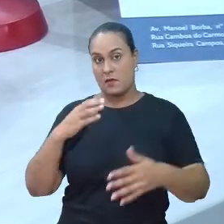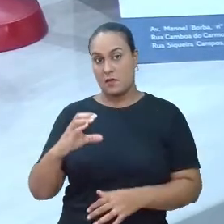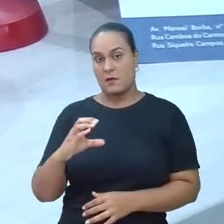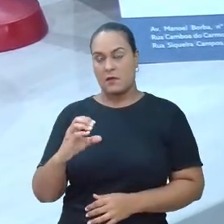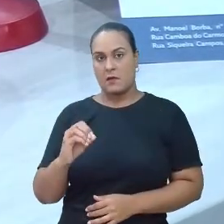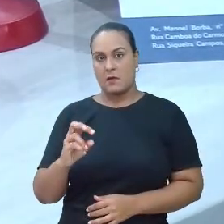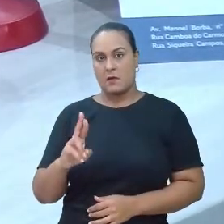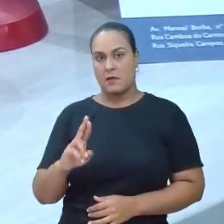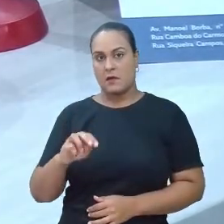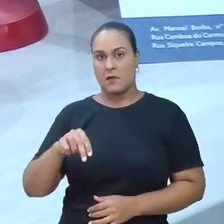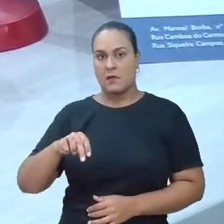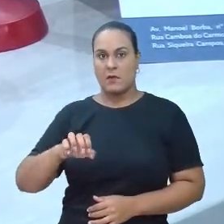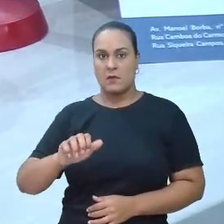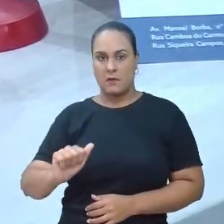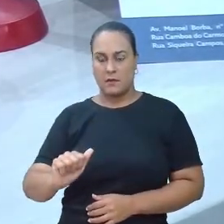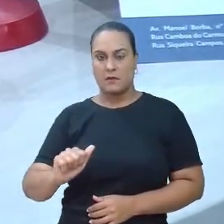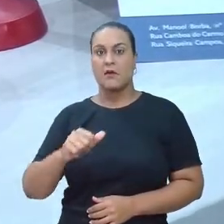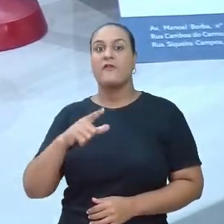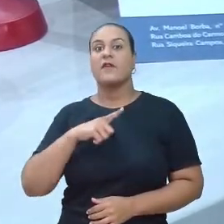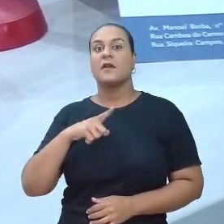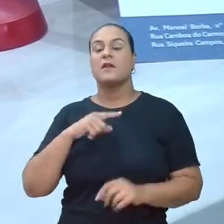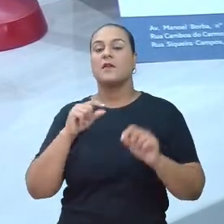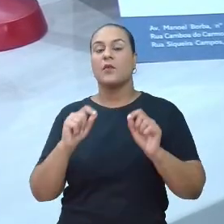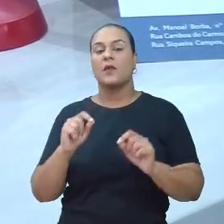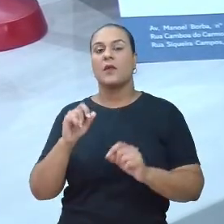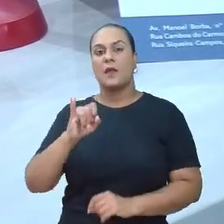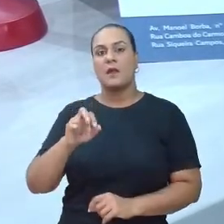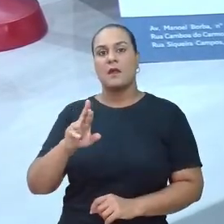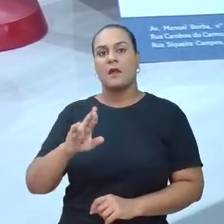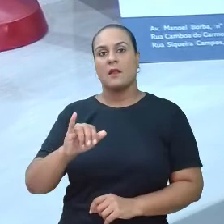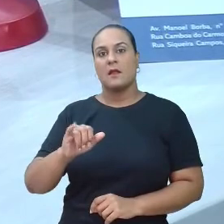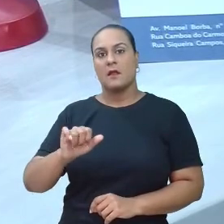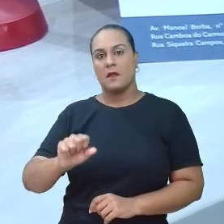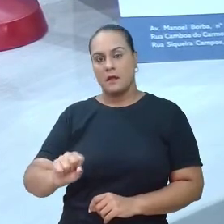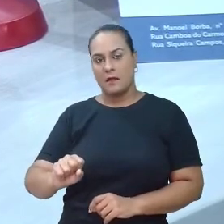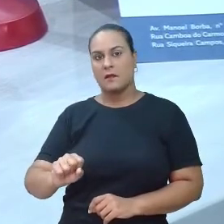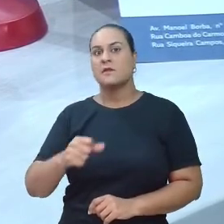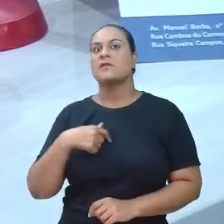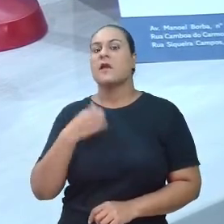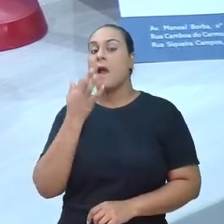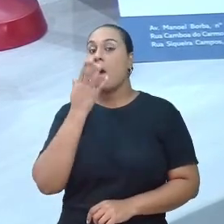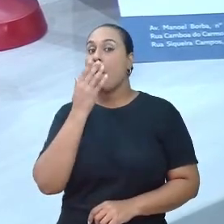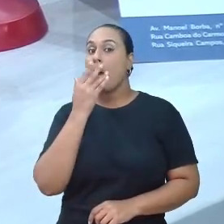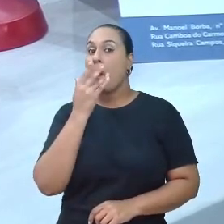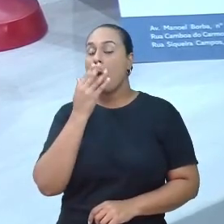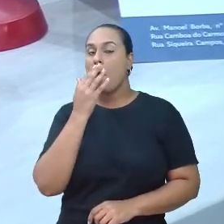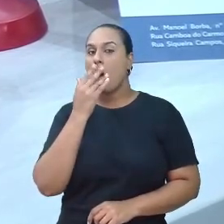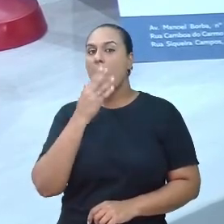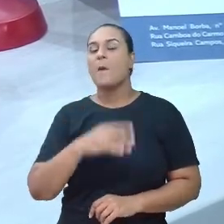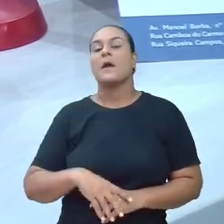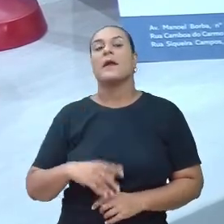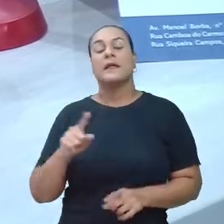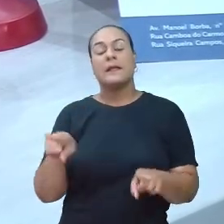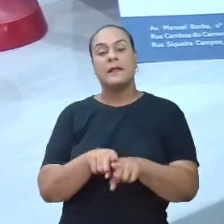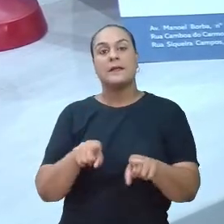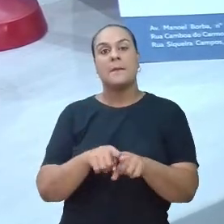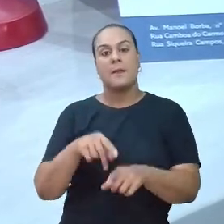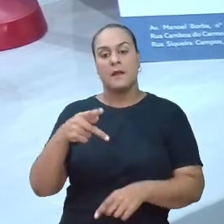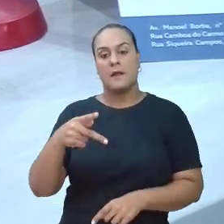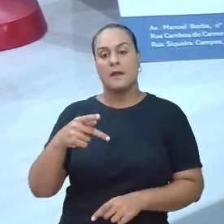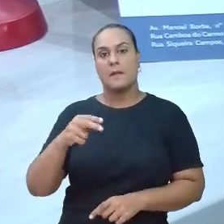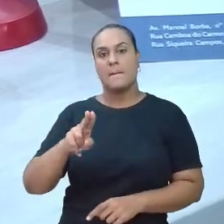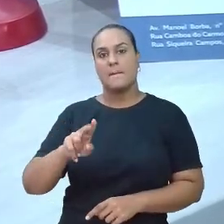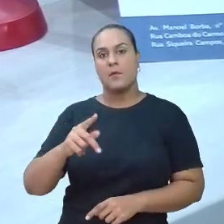eu vou ter, ó, a íris, que é essa parte azul, a cor do olho, e a pupila, que vai ficar aqui, olha,